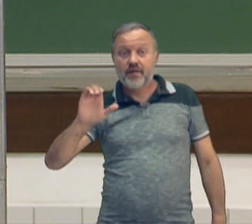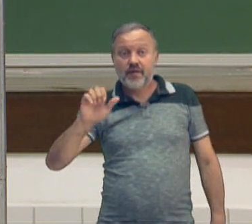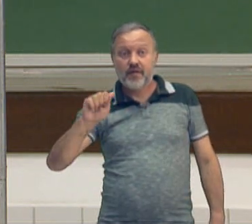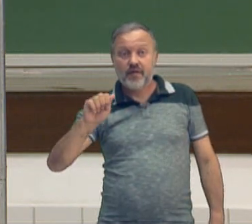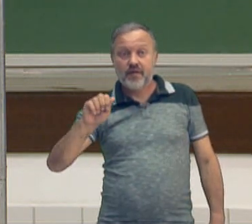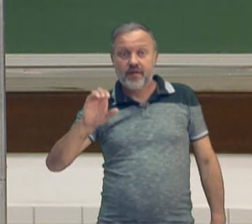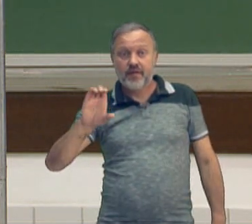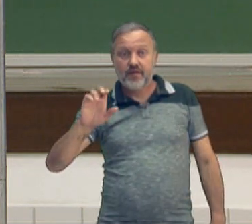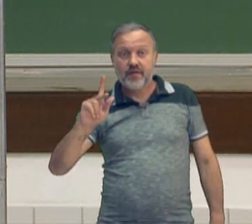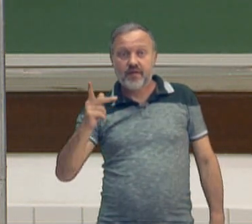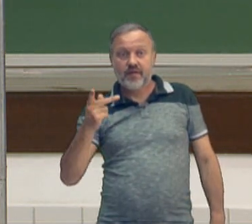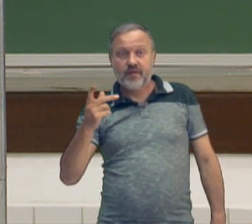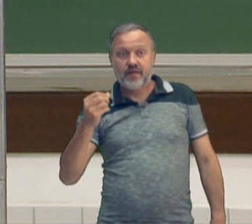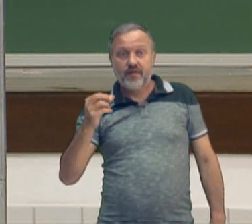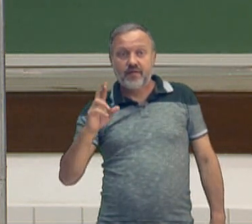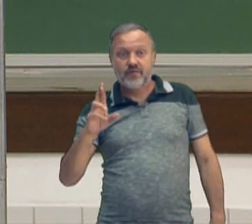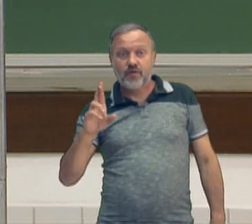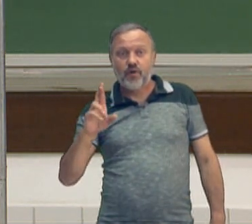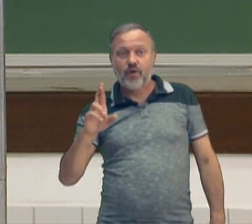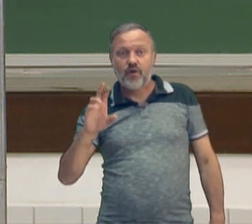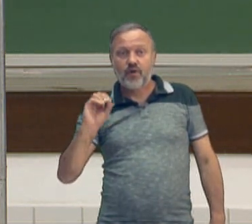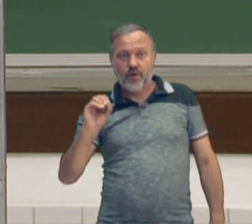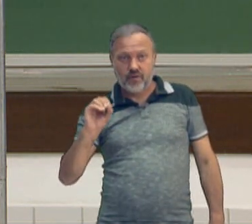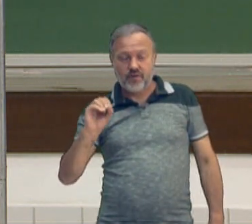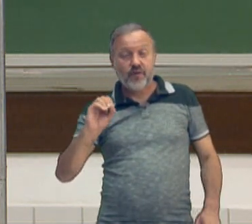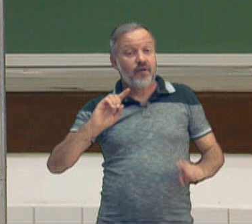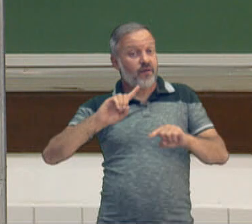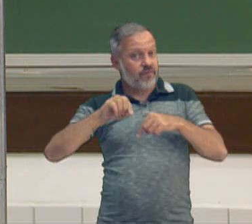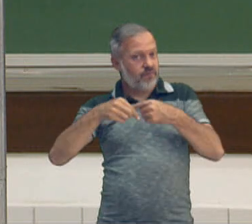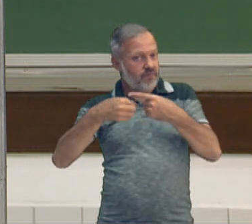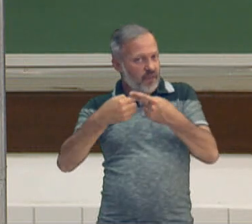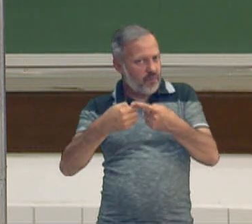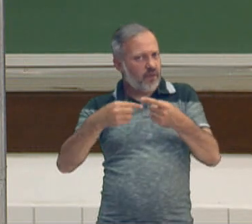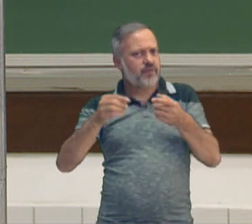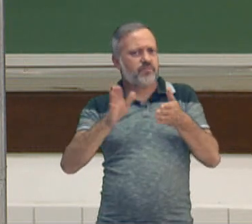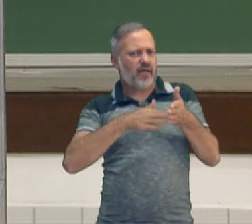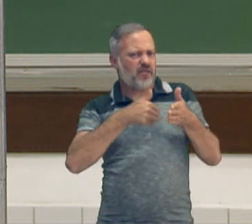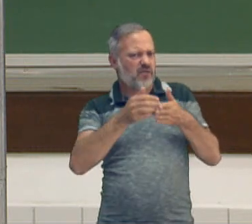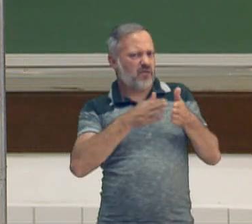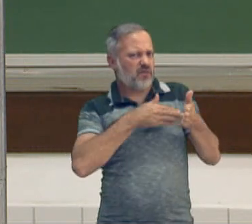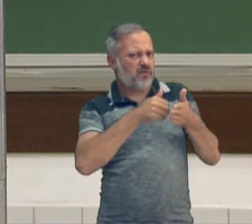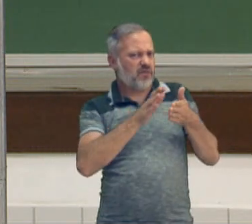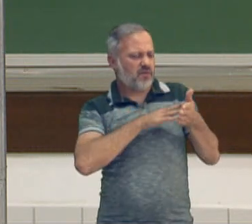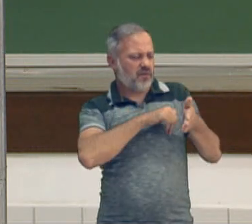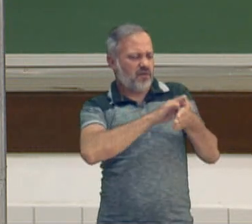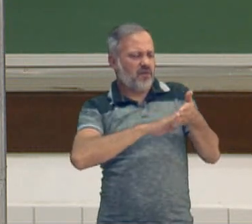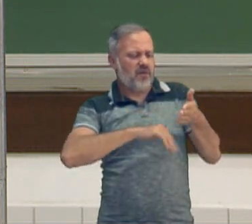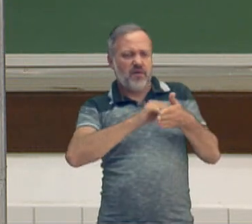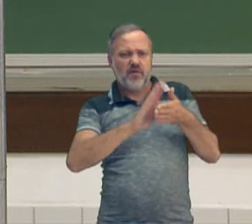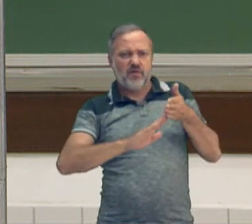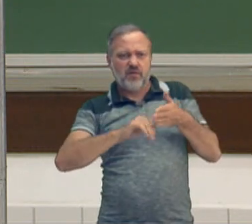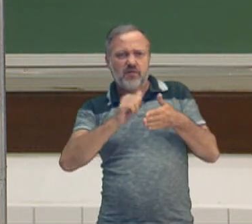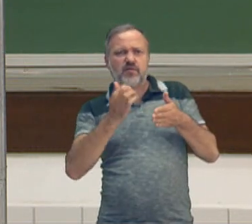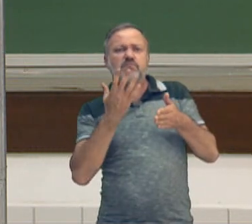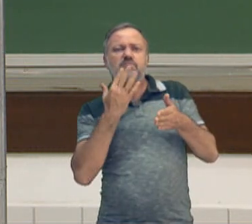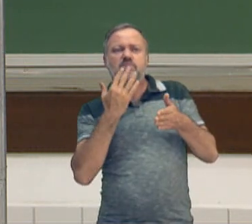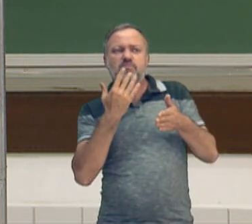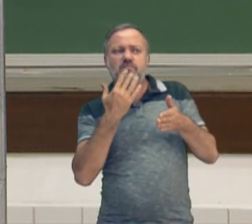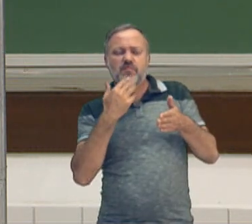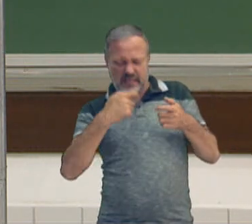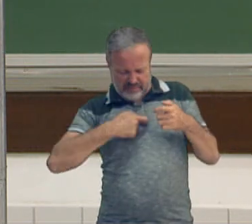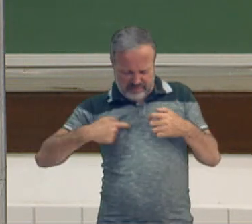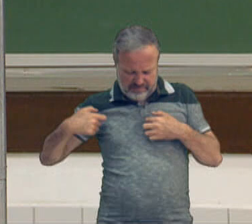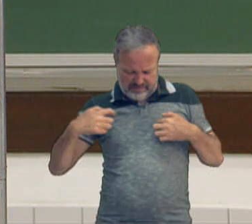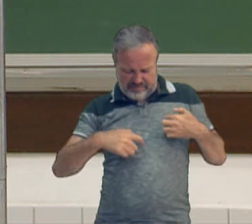riscando o corpo todo, depois passam urucum e outras tintas orgânicas, então passam em claro, rasurando o